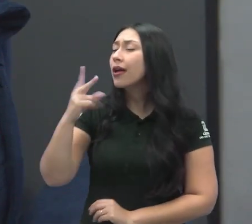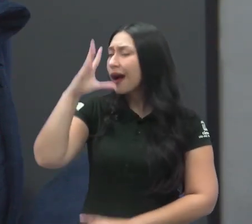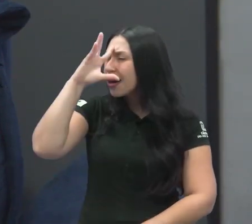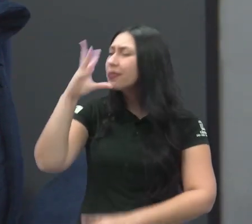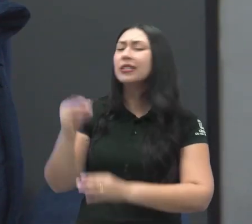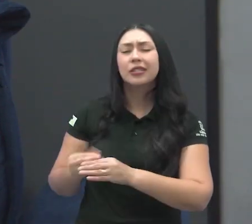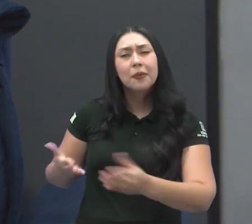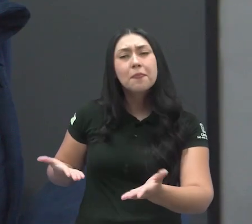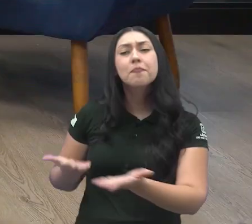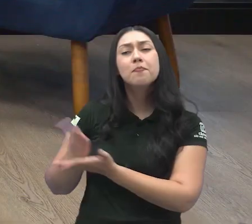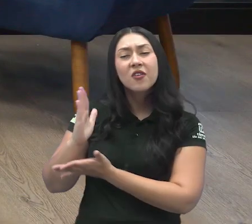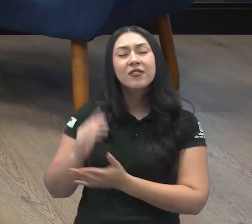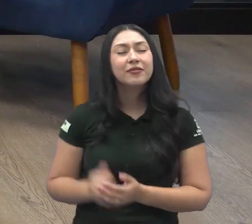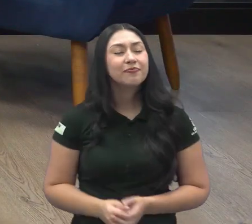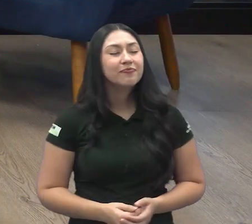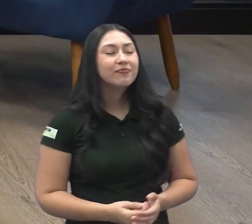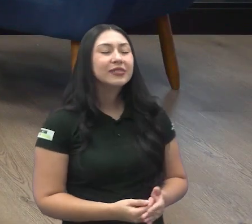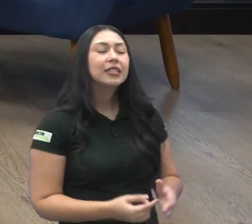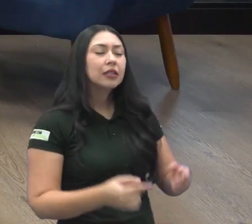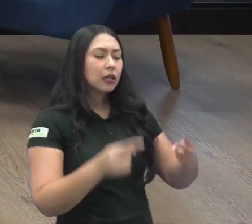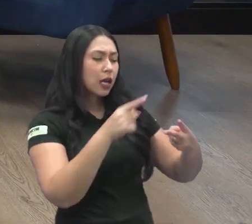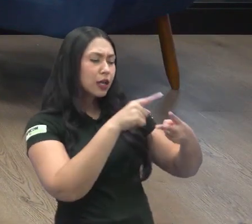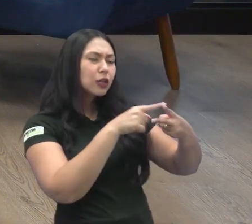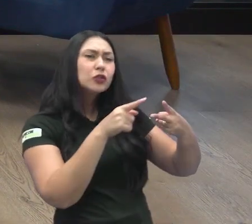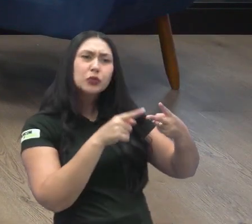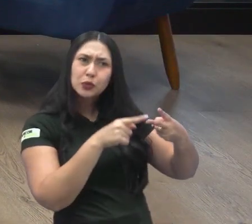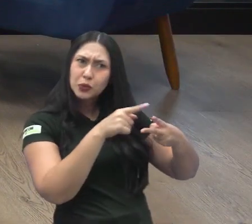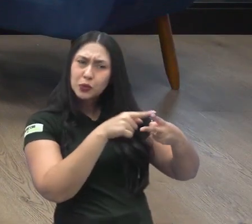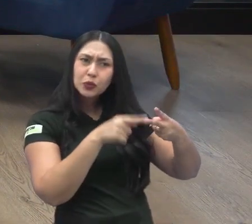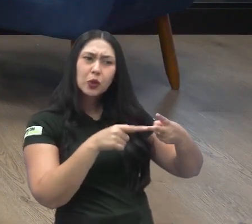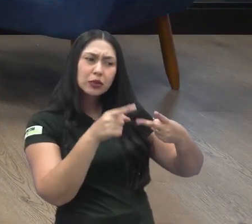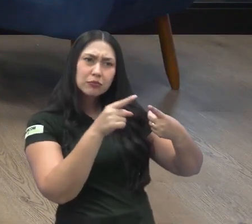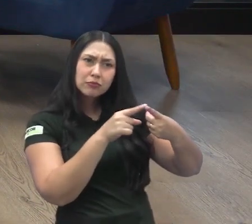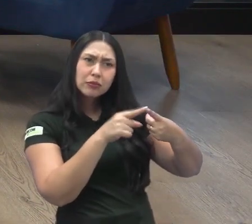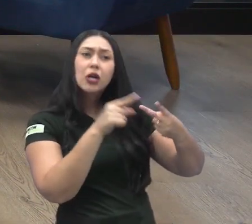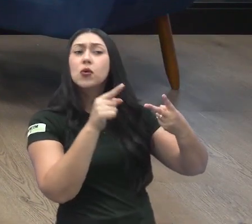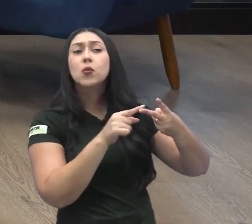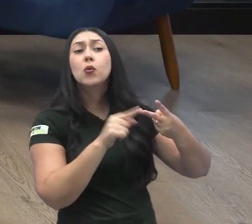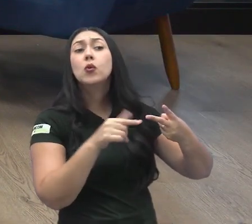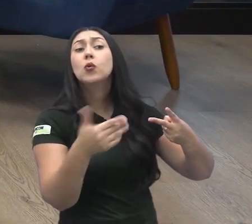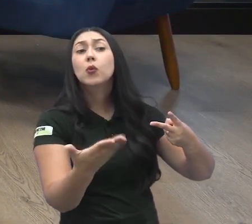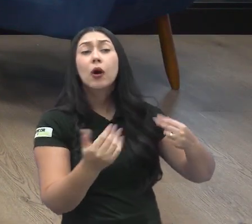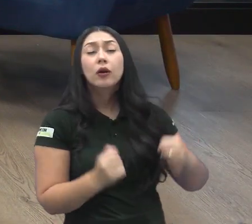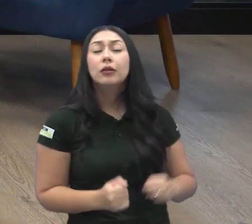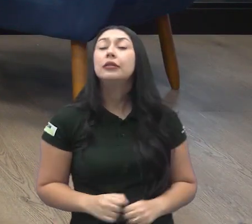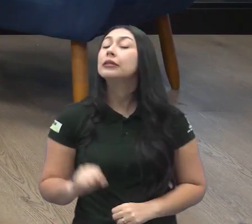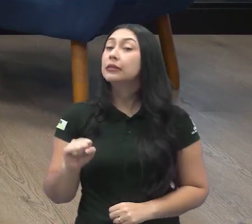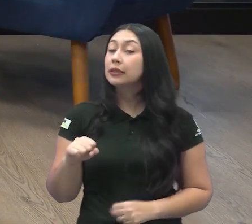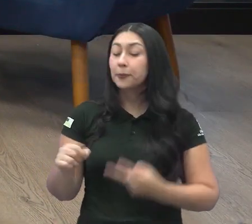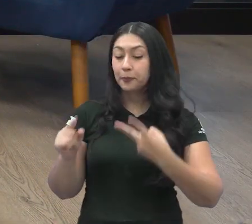pudesse aprovar esse projeto. Agora você comentou dois PLs, né? Um é do sepultamento e o outro... O do